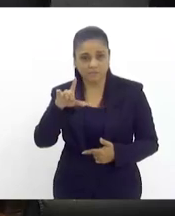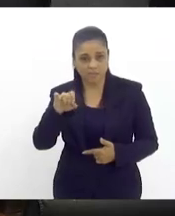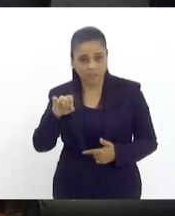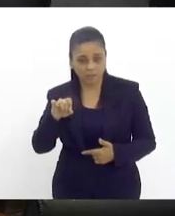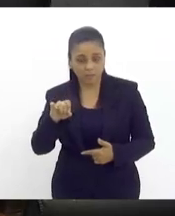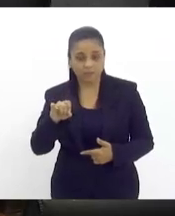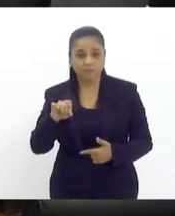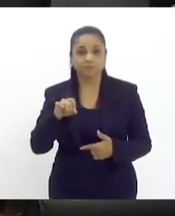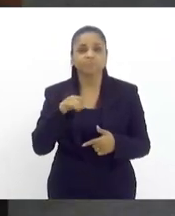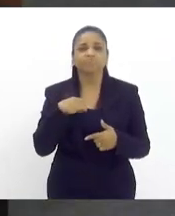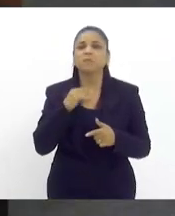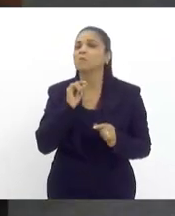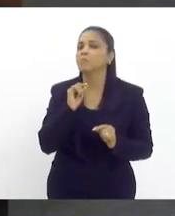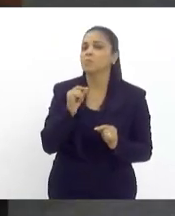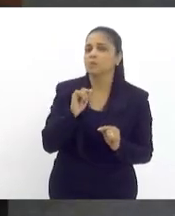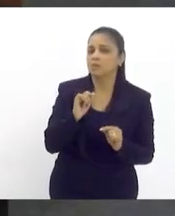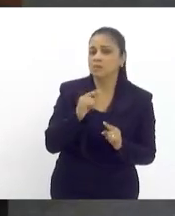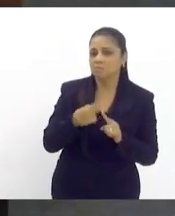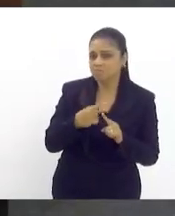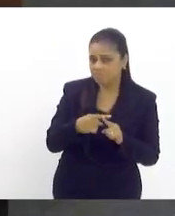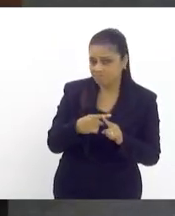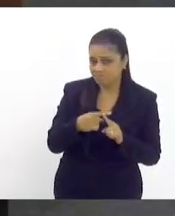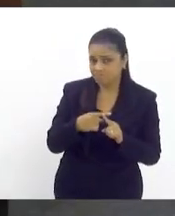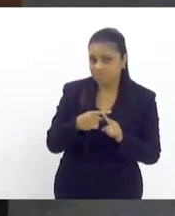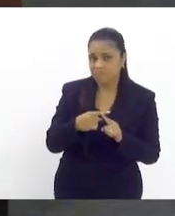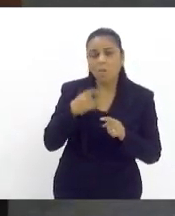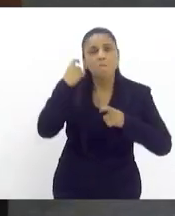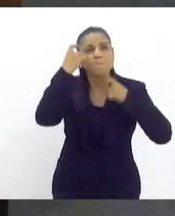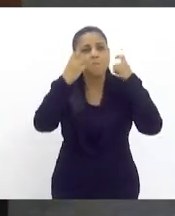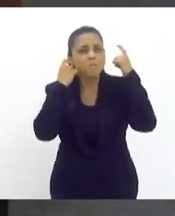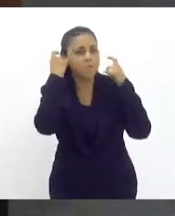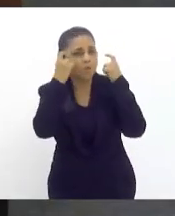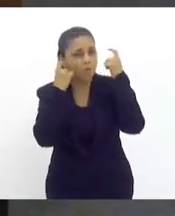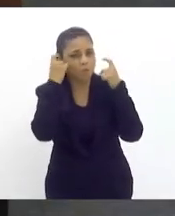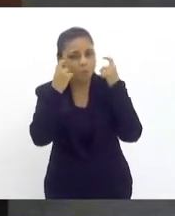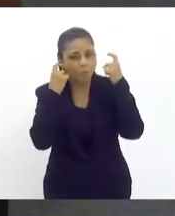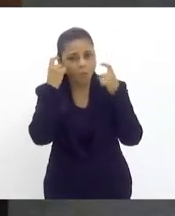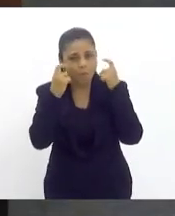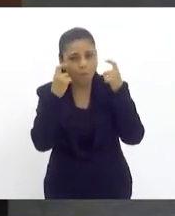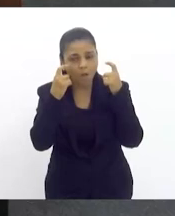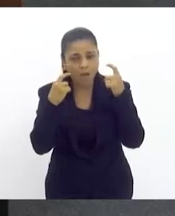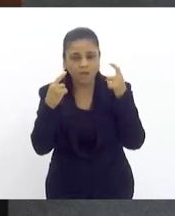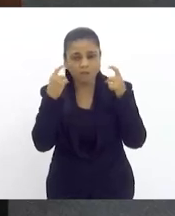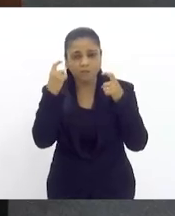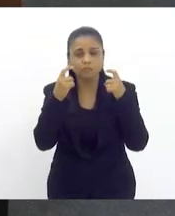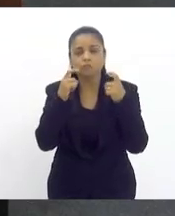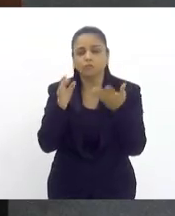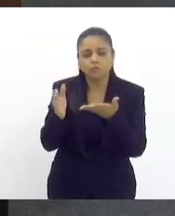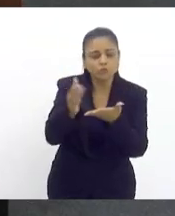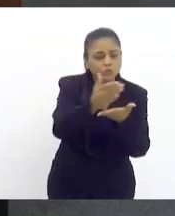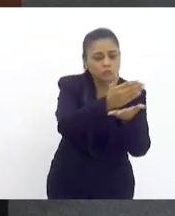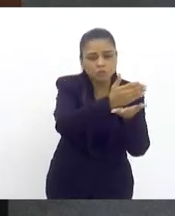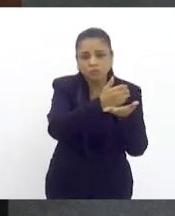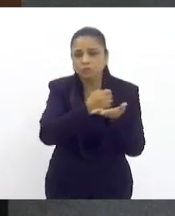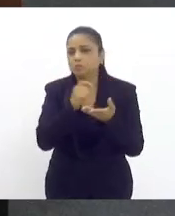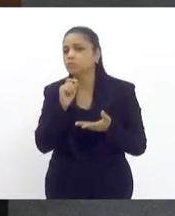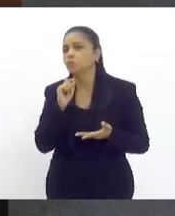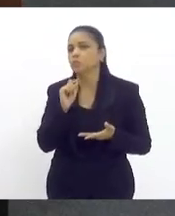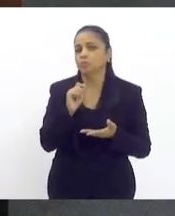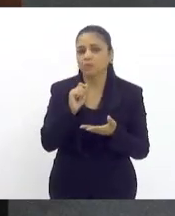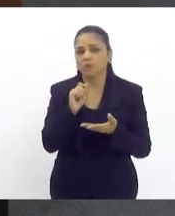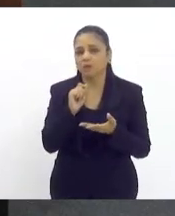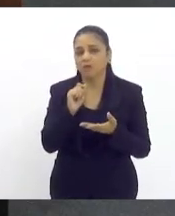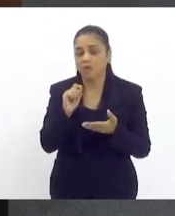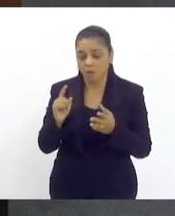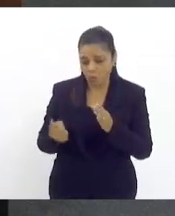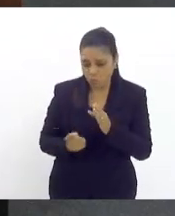porque a gente tem se preocupado com que é feito desses dados e essa unificação